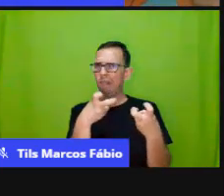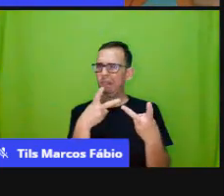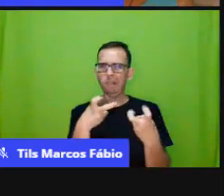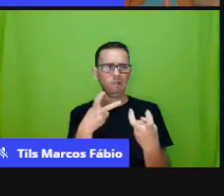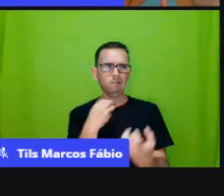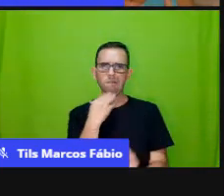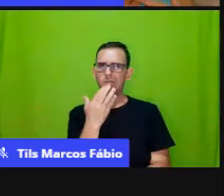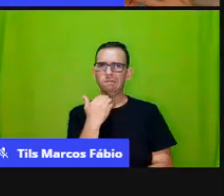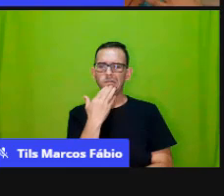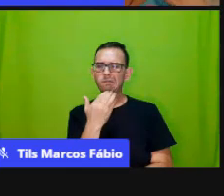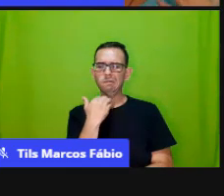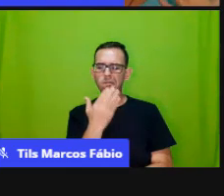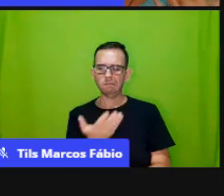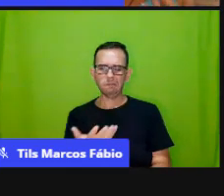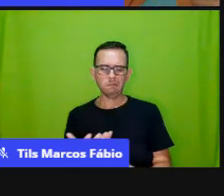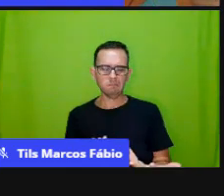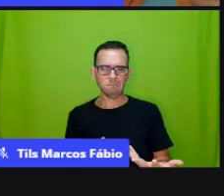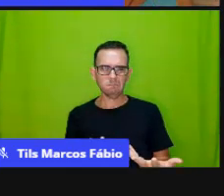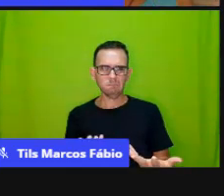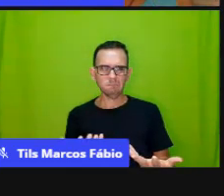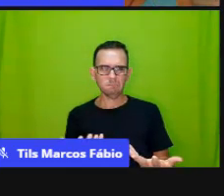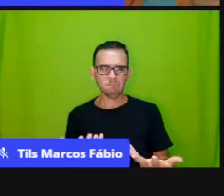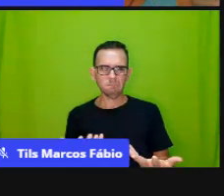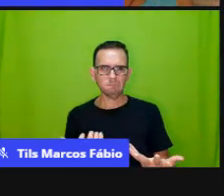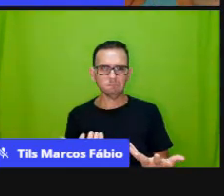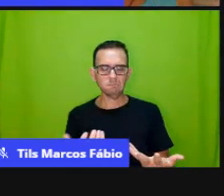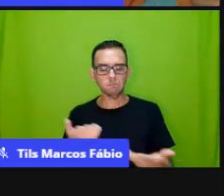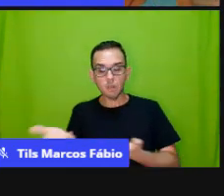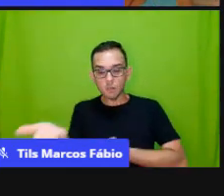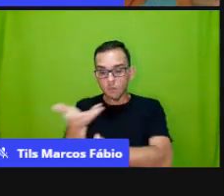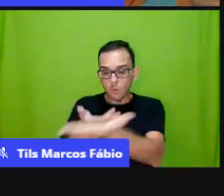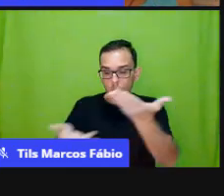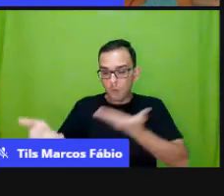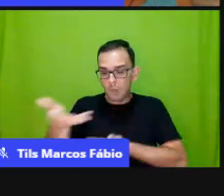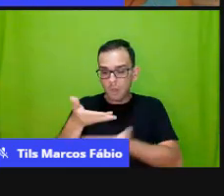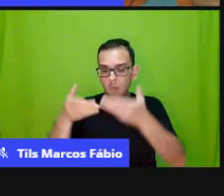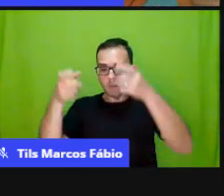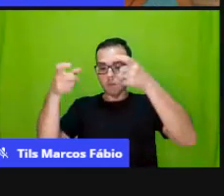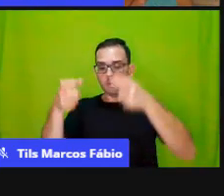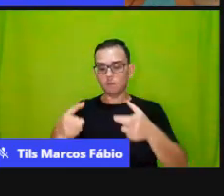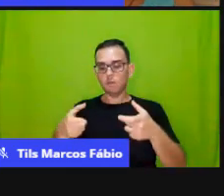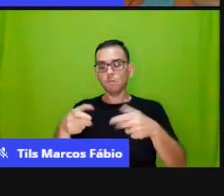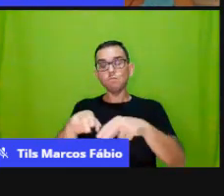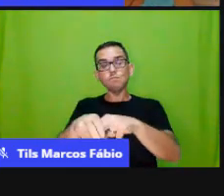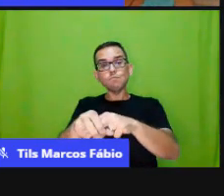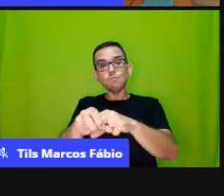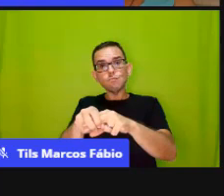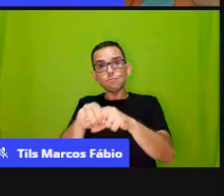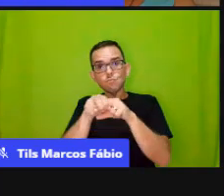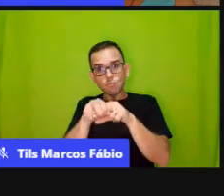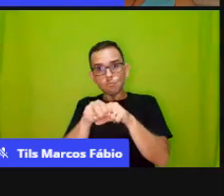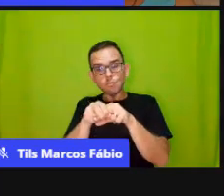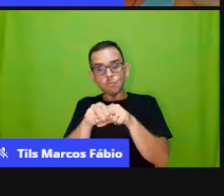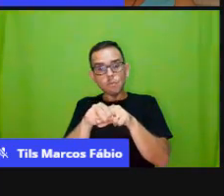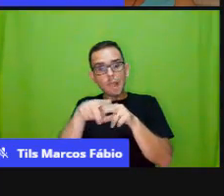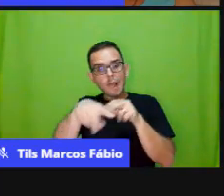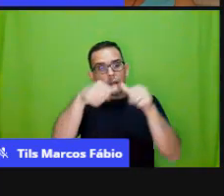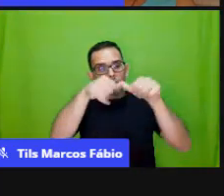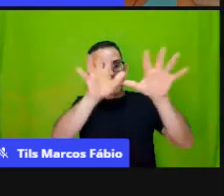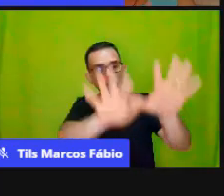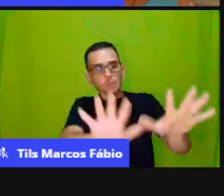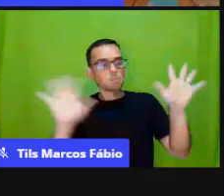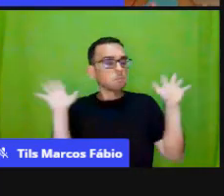de vista da sua relação com o ambiente, em decorrência da forma como ela é mantida.